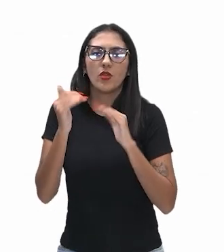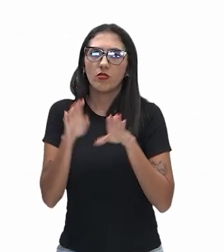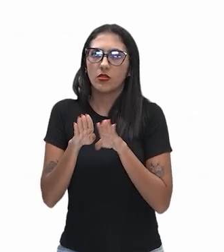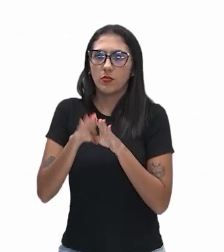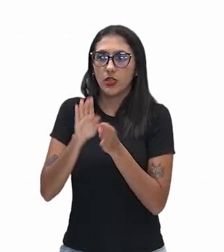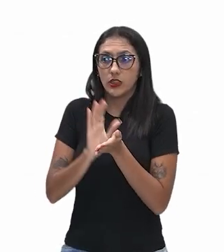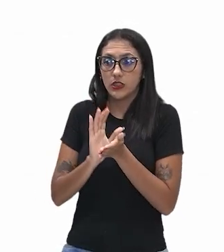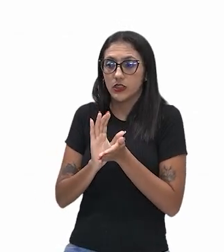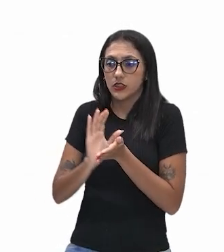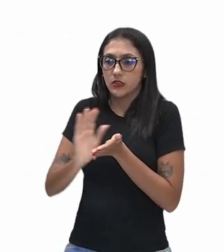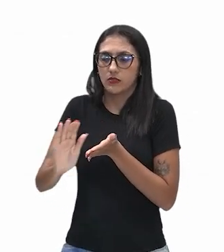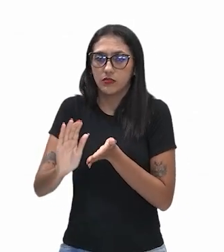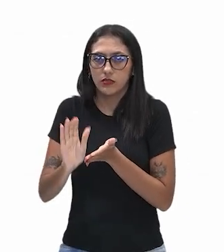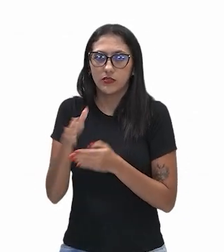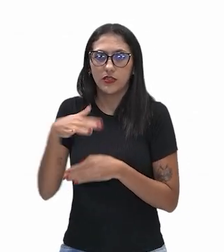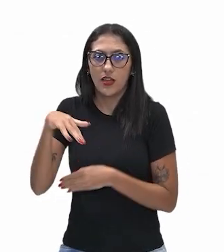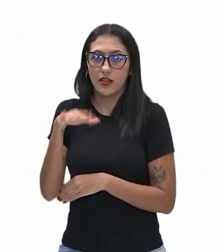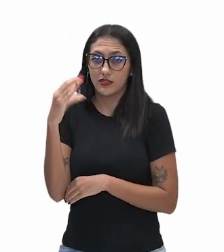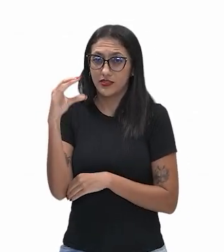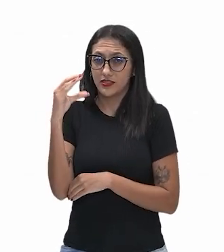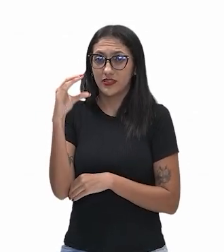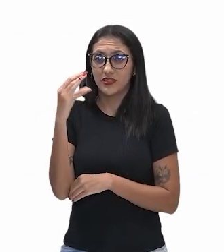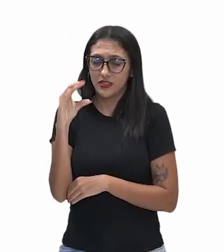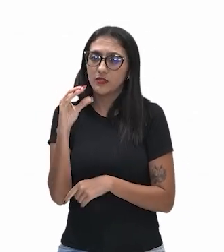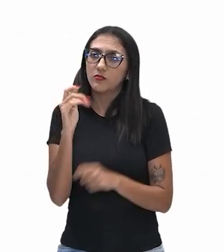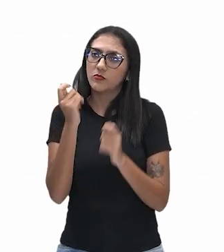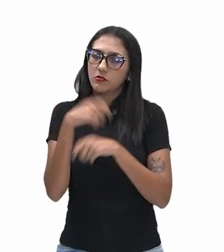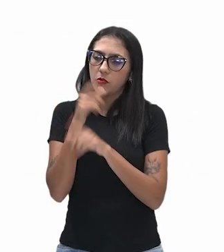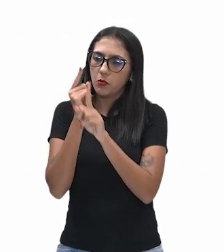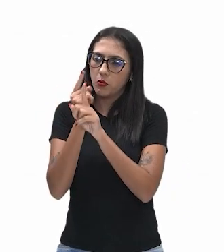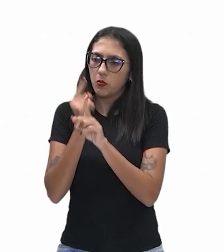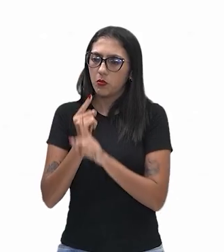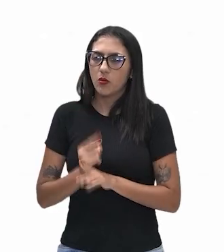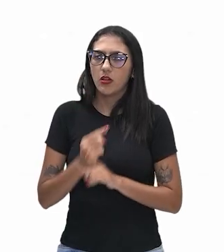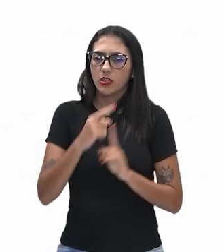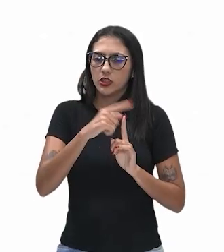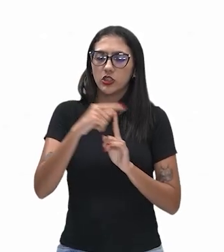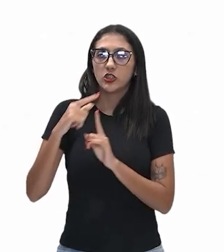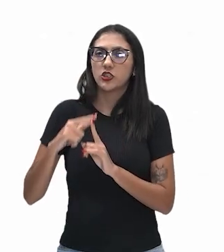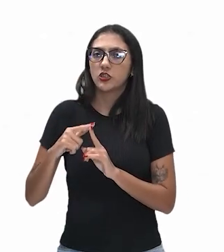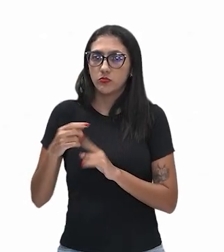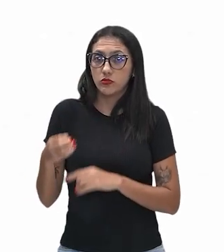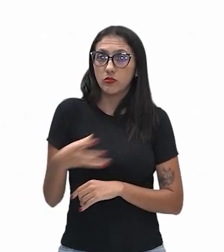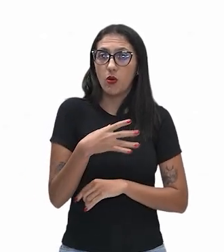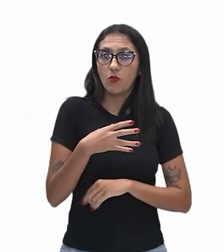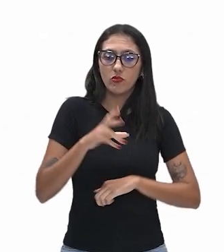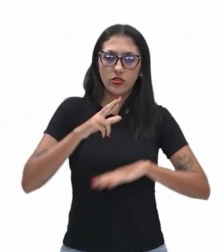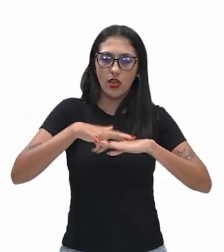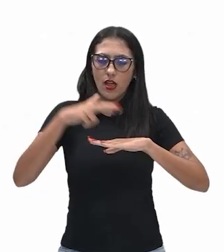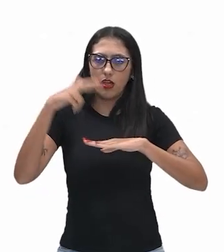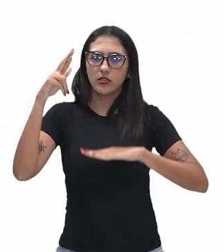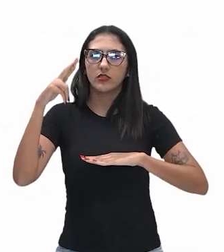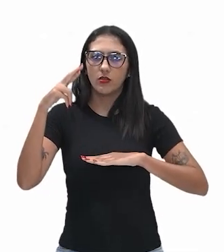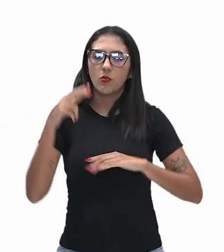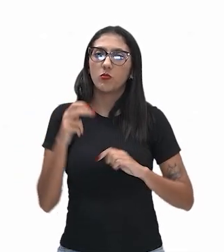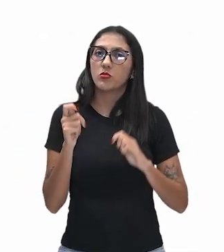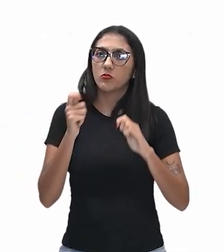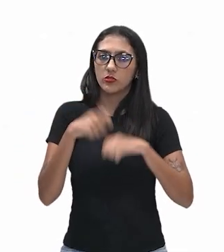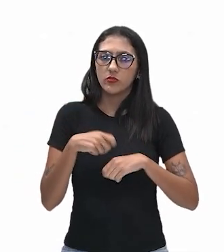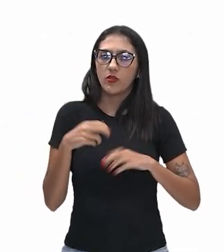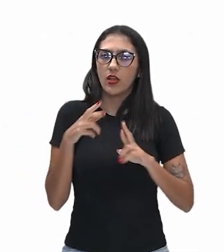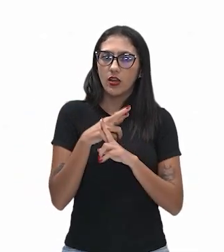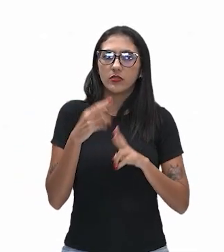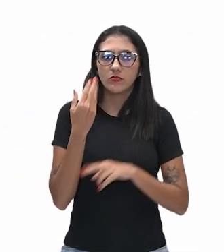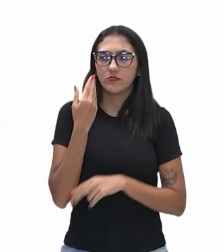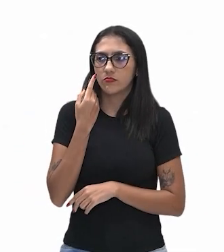na ciência, descobrir radiações que conseguiam interagir com a matéria. Então, nós, por exemplo, temos aí a